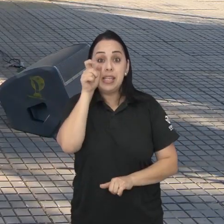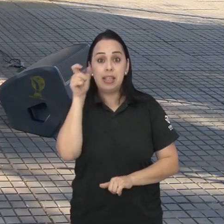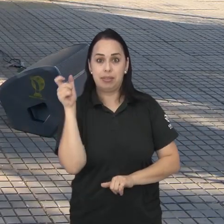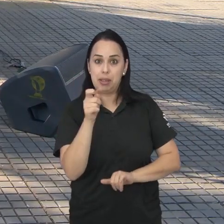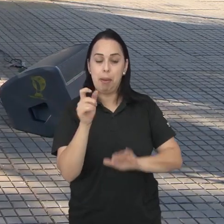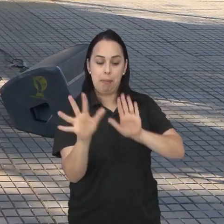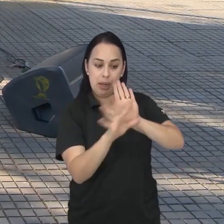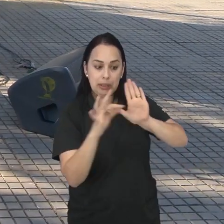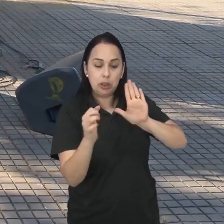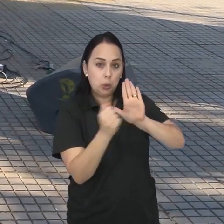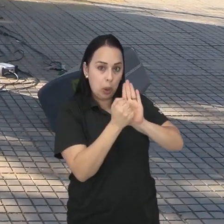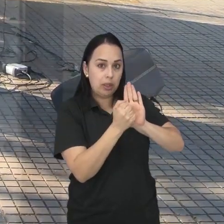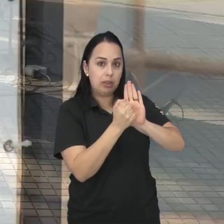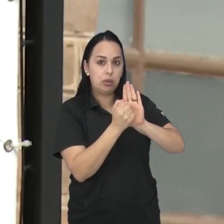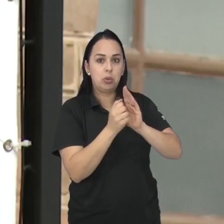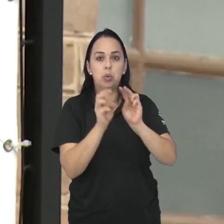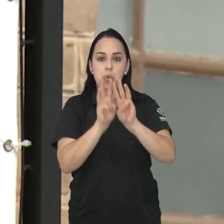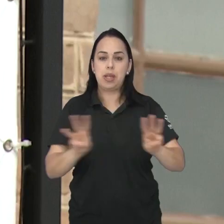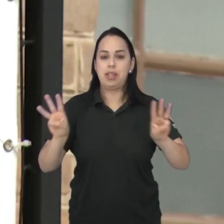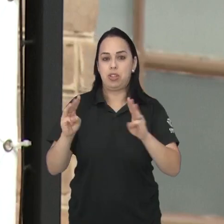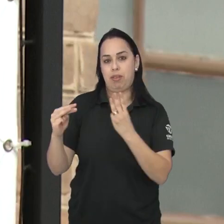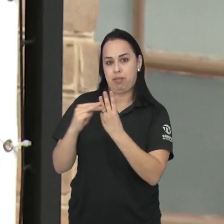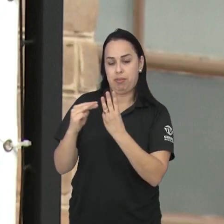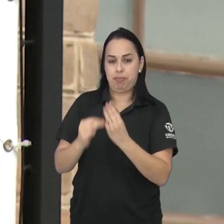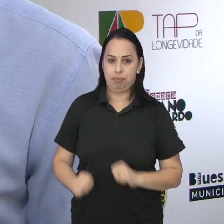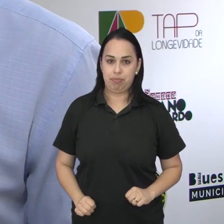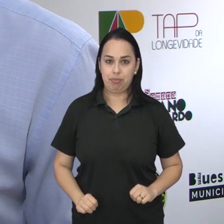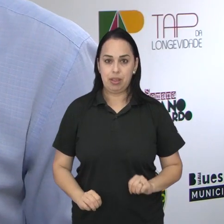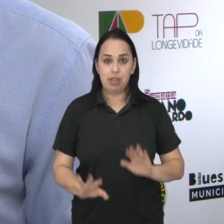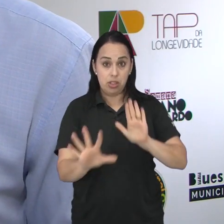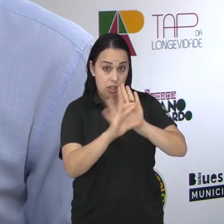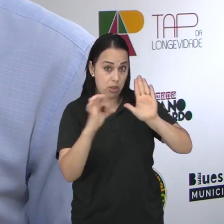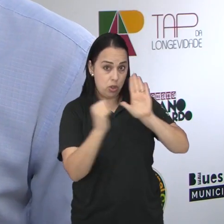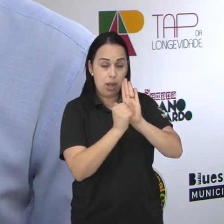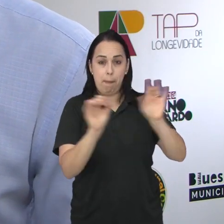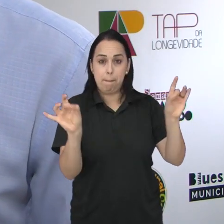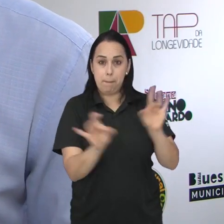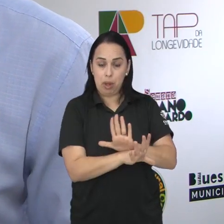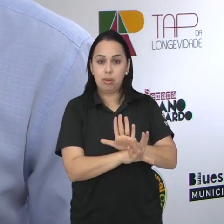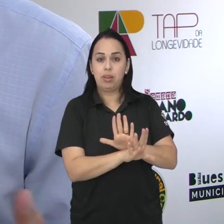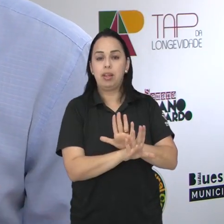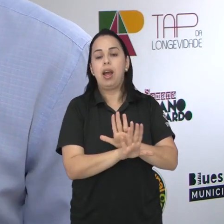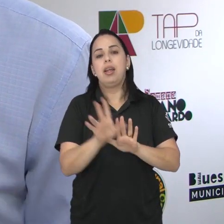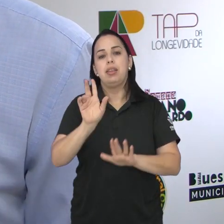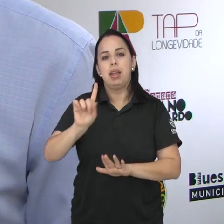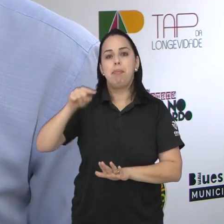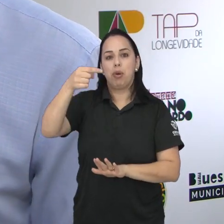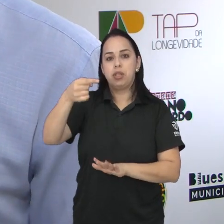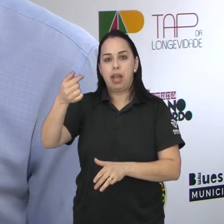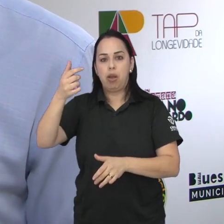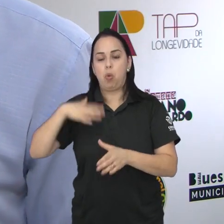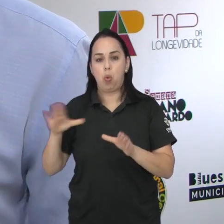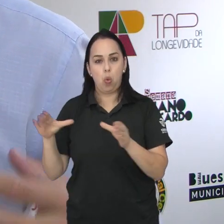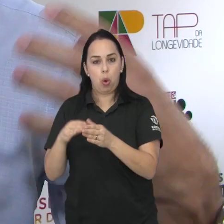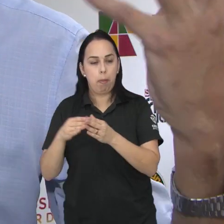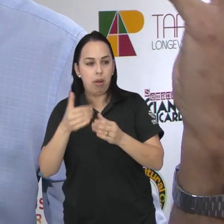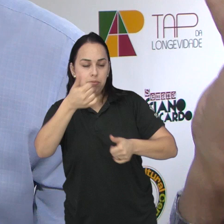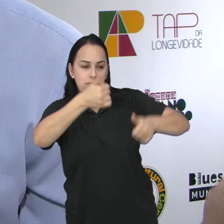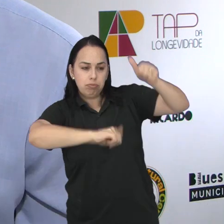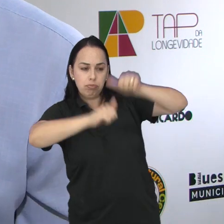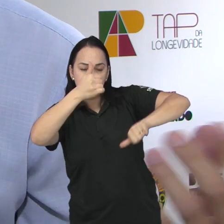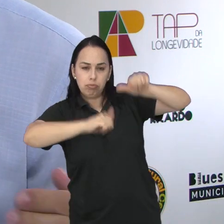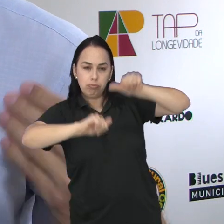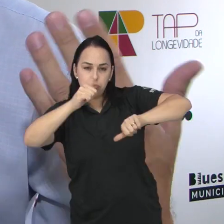interessado deve inscrever o projeto pelo site da Fundação. Depois que ele inscreveu o projeto, existe uma banca interna